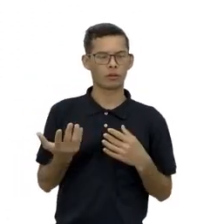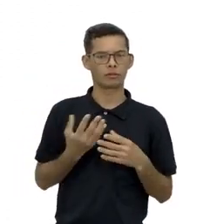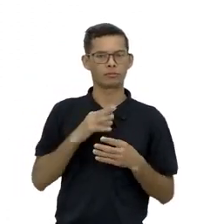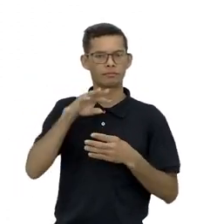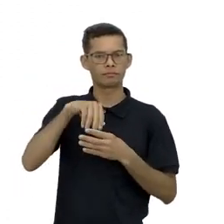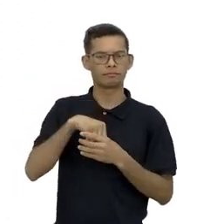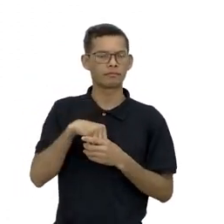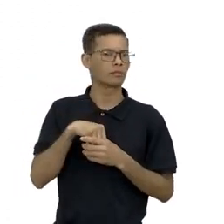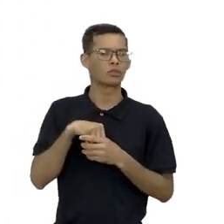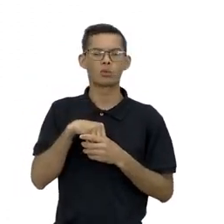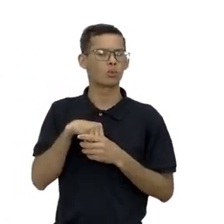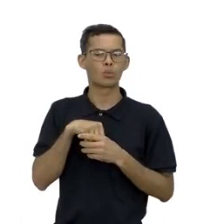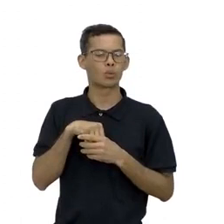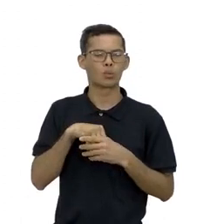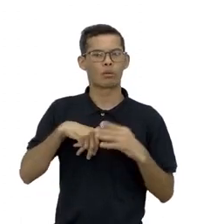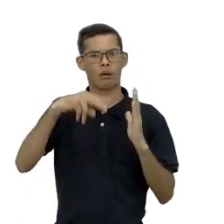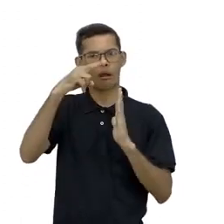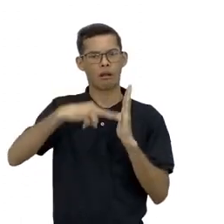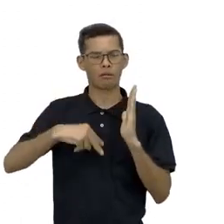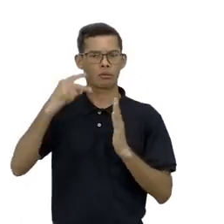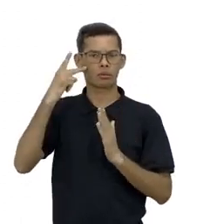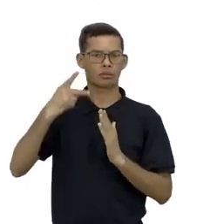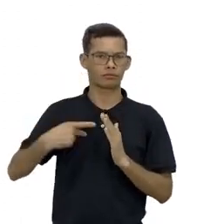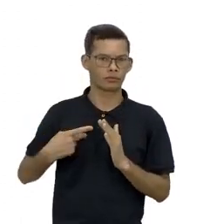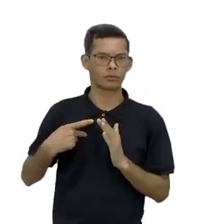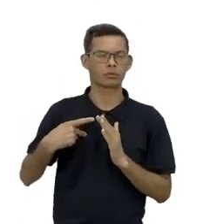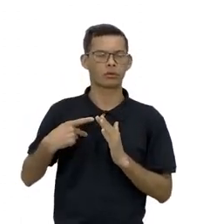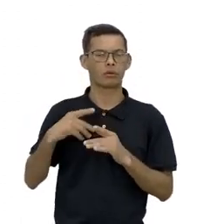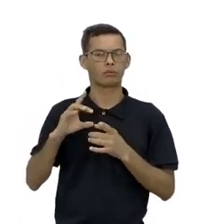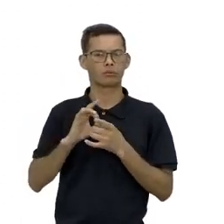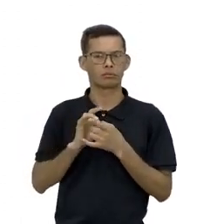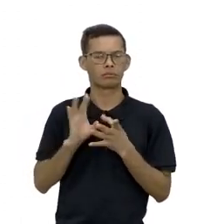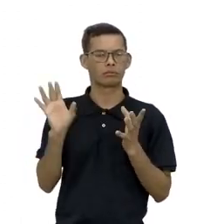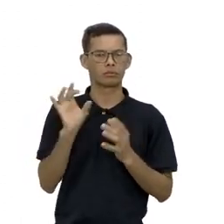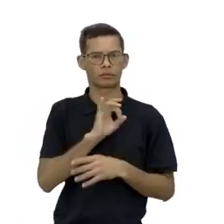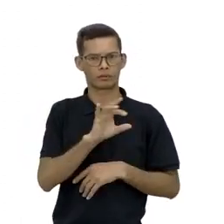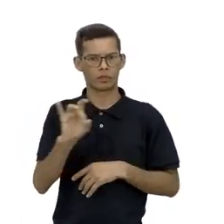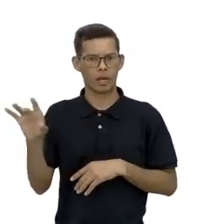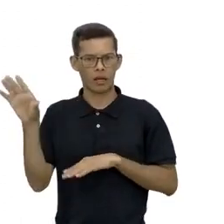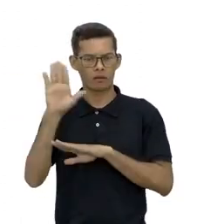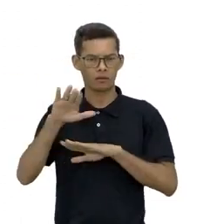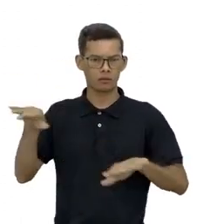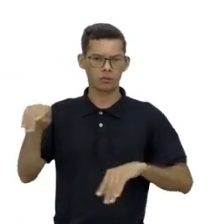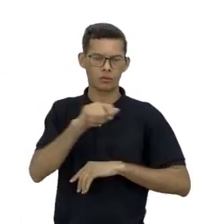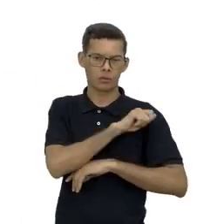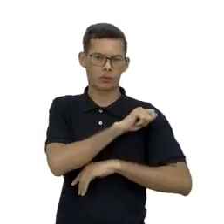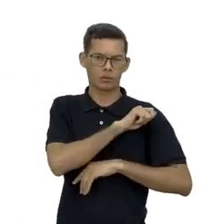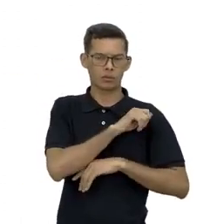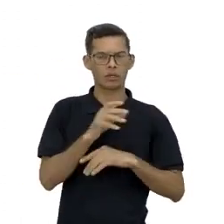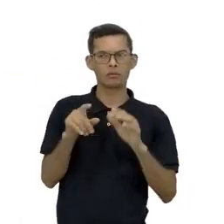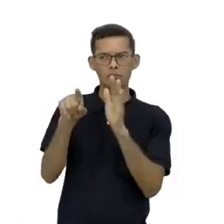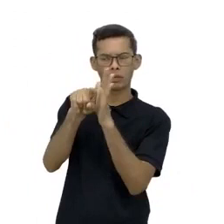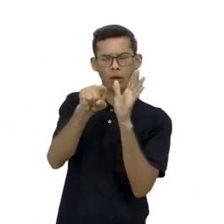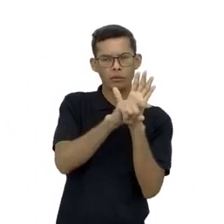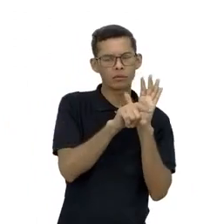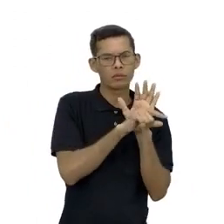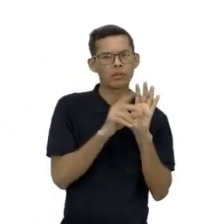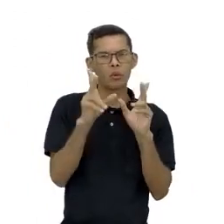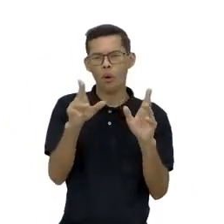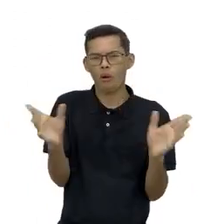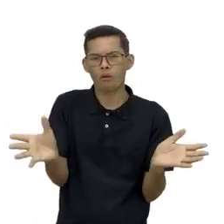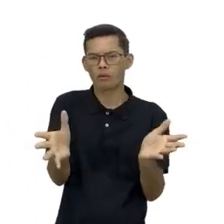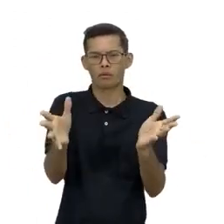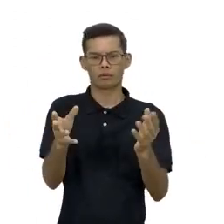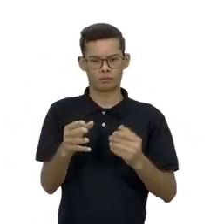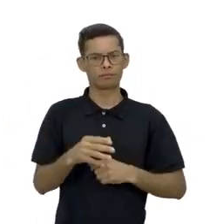aferimos a leitura individual, autônoma, feita pelos estudantes por meio de perguntas, né? As